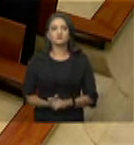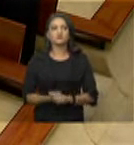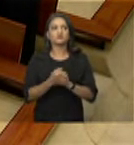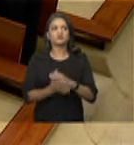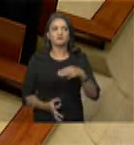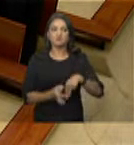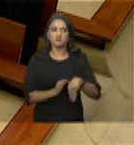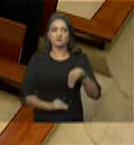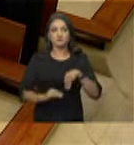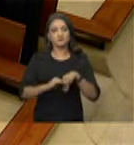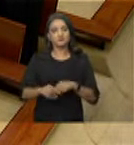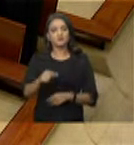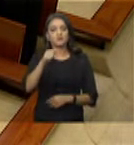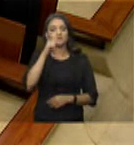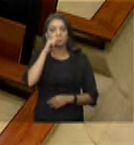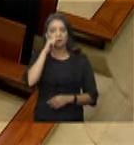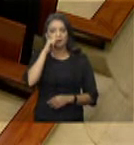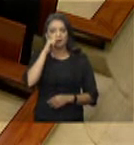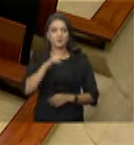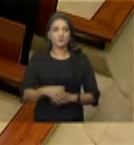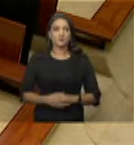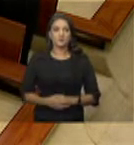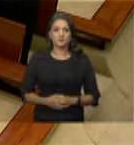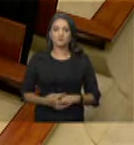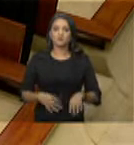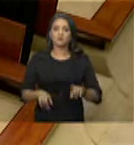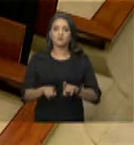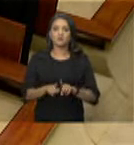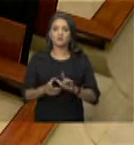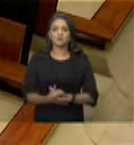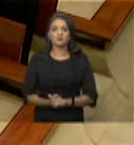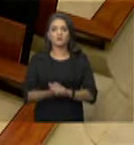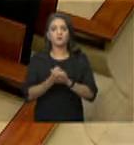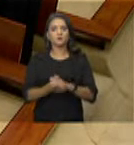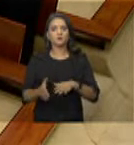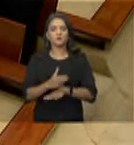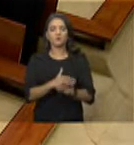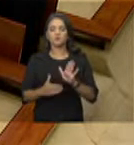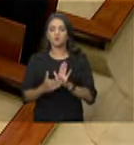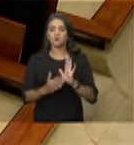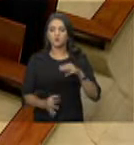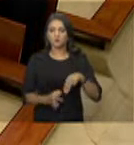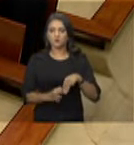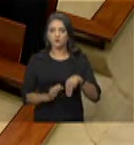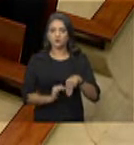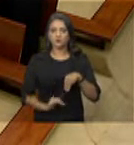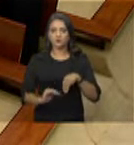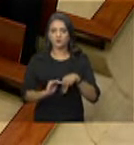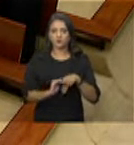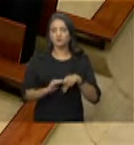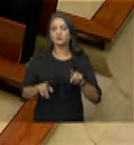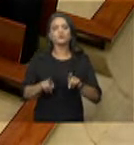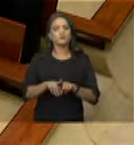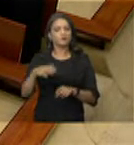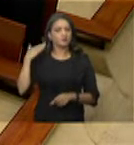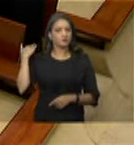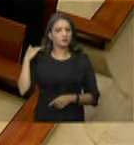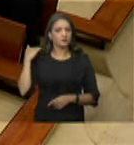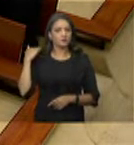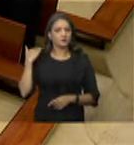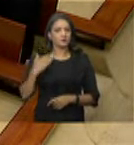Edson fachin Excelentíssimo Senhor is ministros e senhora ministra Cármen Lúcia